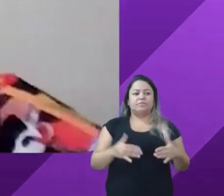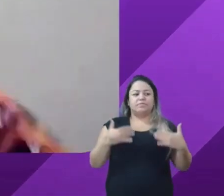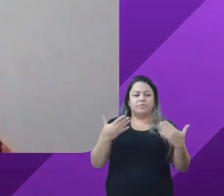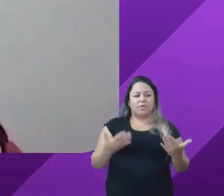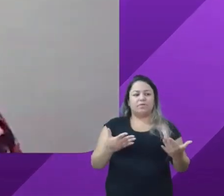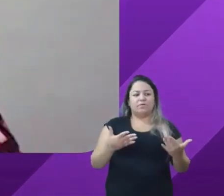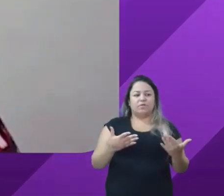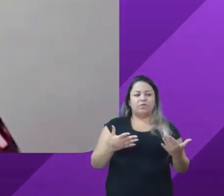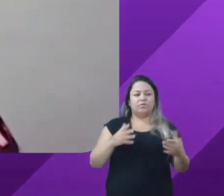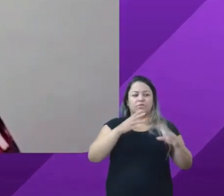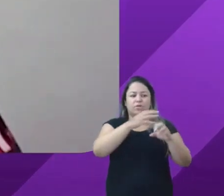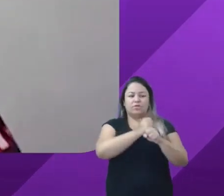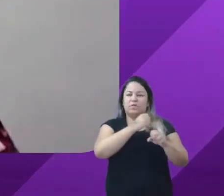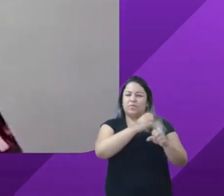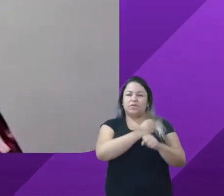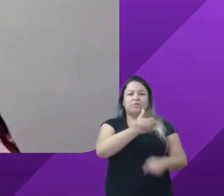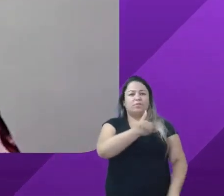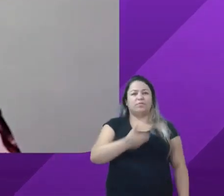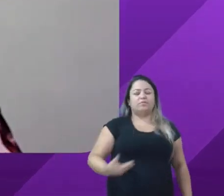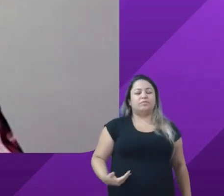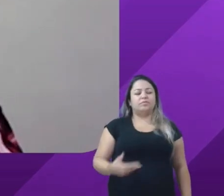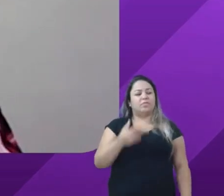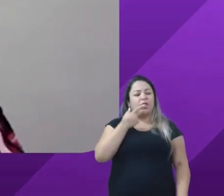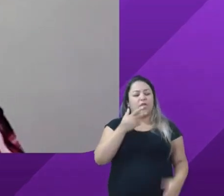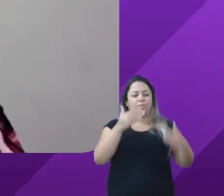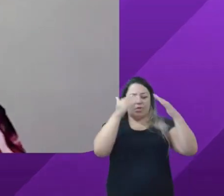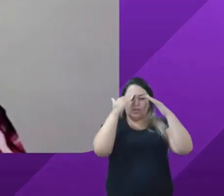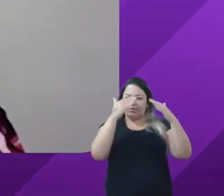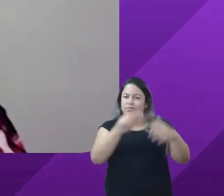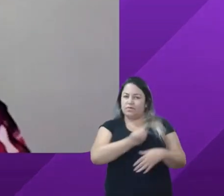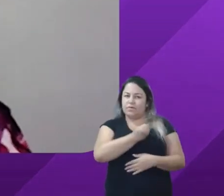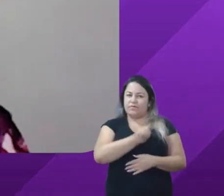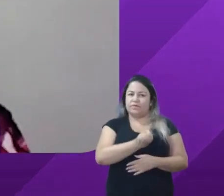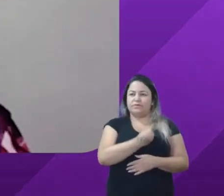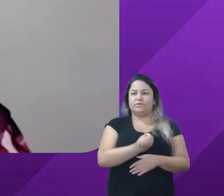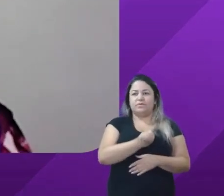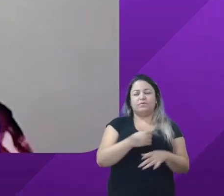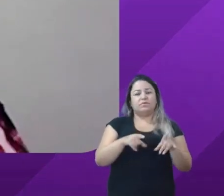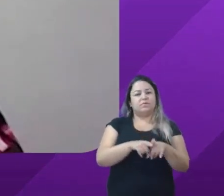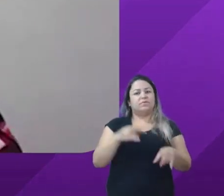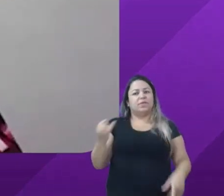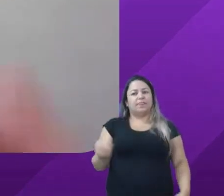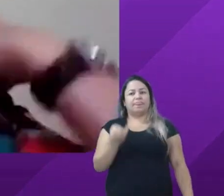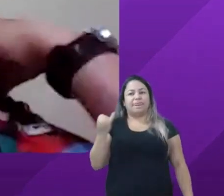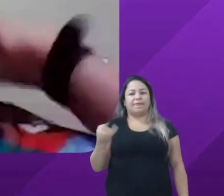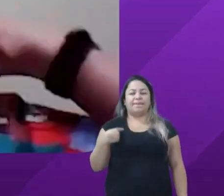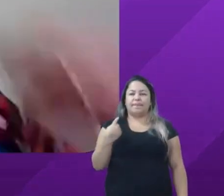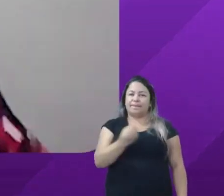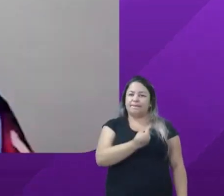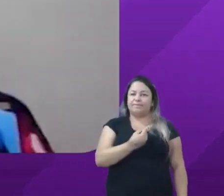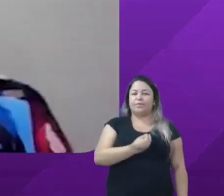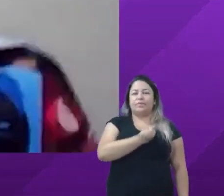essa questão do orçamento público, ela diz muito respeito sobre as nossas vidas, e é por isso que é muito importante, não só das nossas vidas